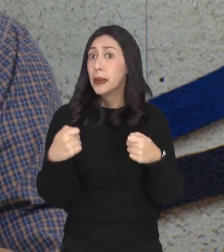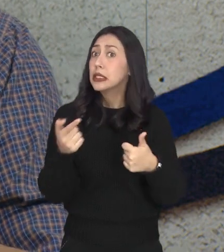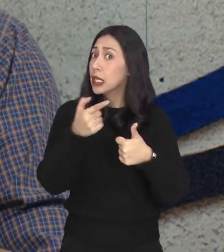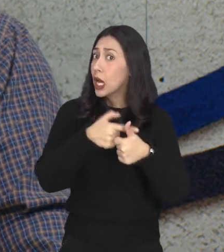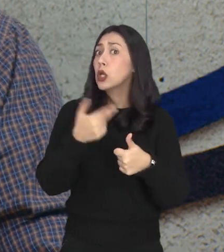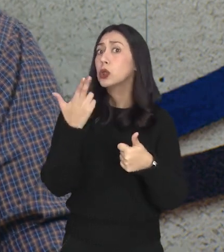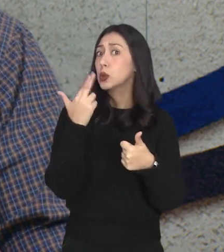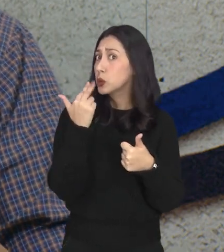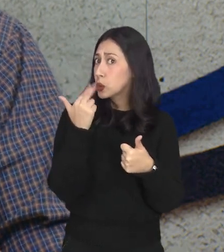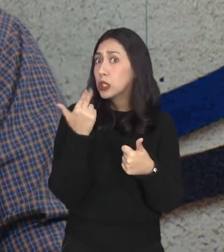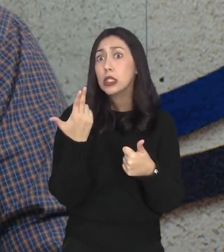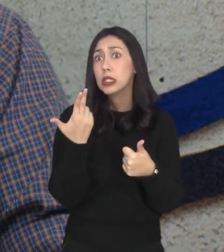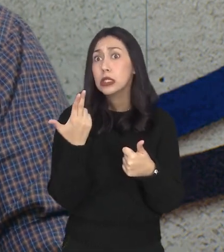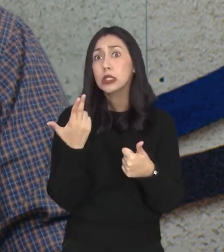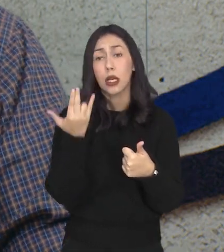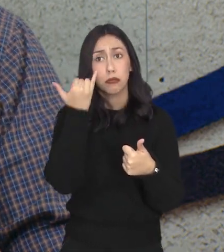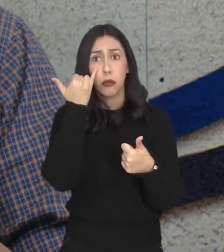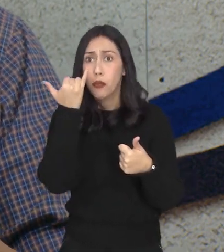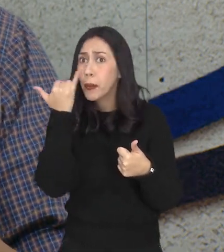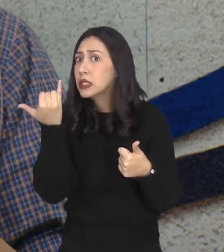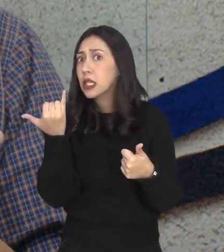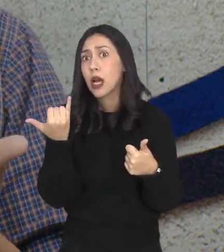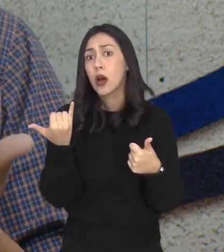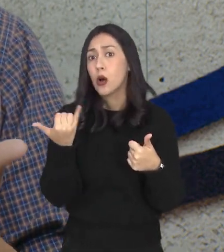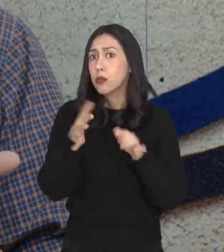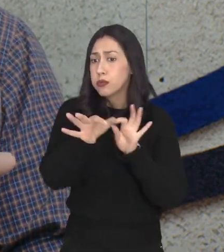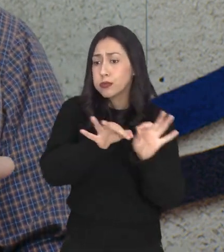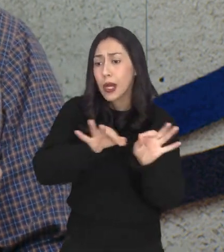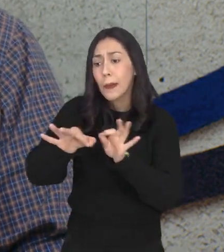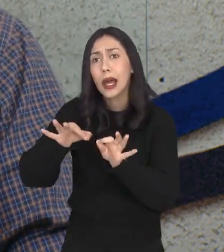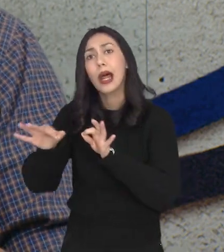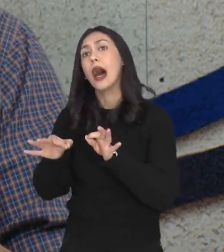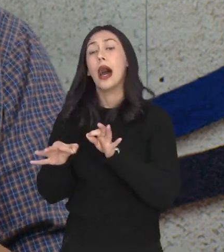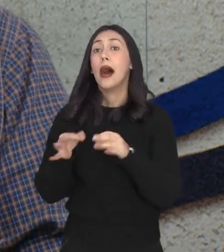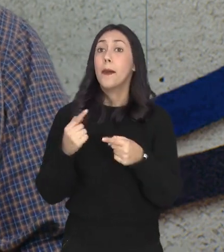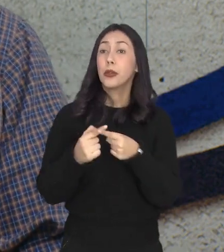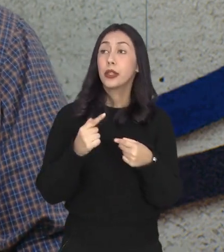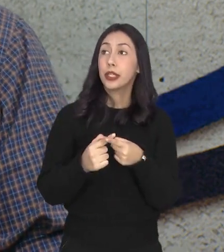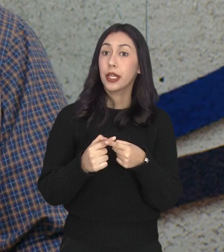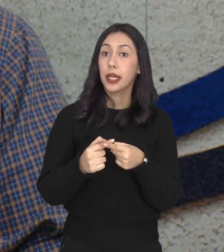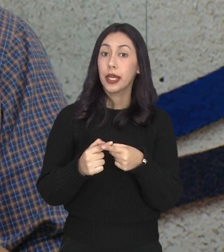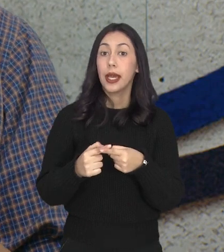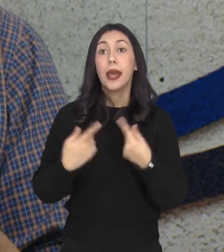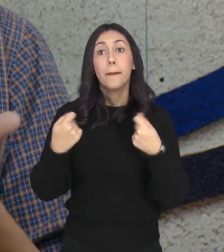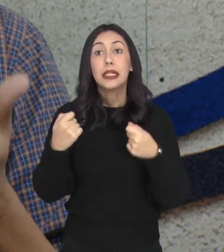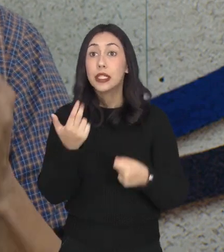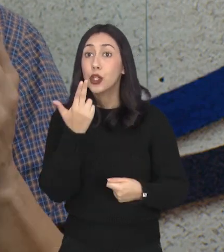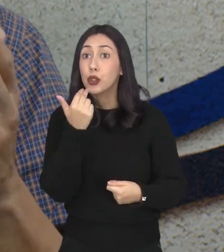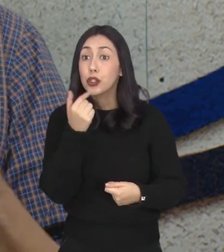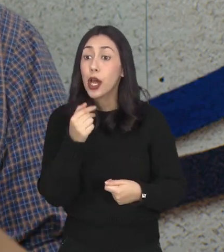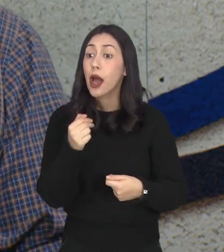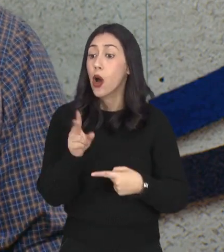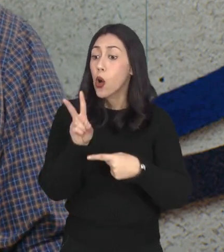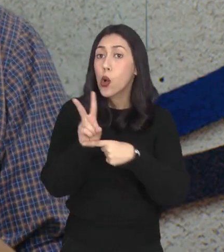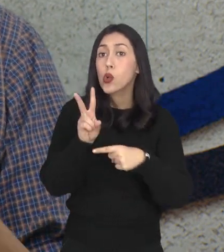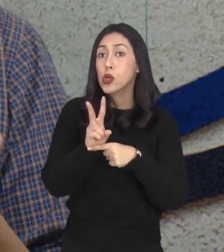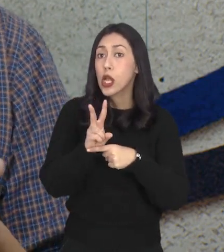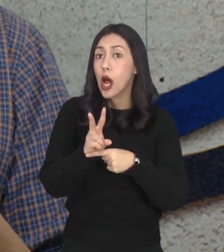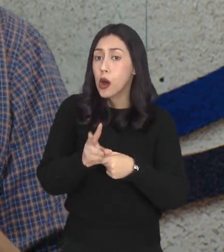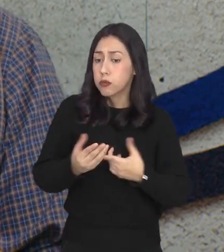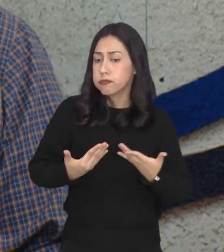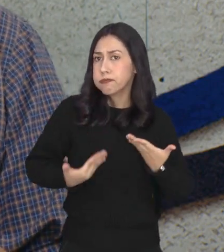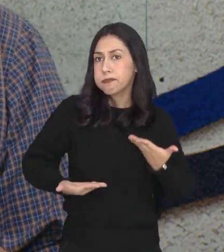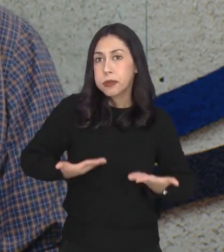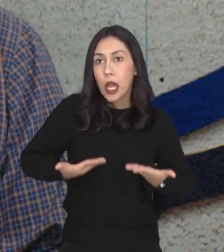precisa ter um nutricionista, porque estão em formação, os meninos ainda. Até quando chega no profissional, você precisa ter uma nutricionista para cuidar do